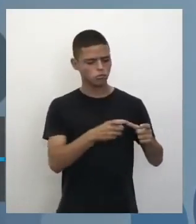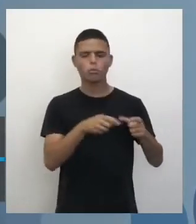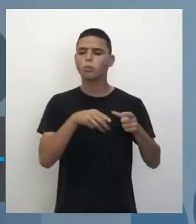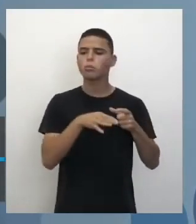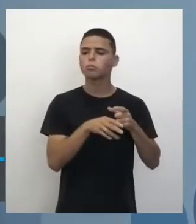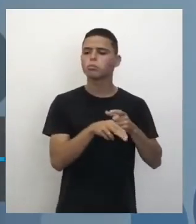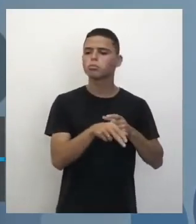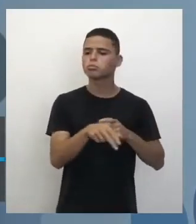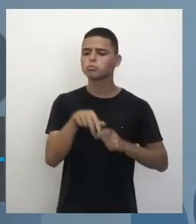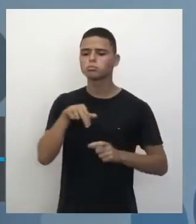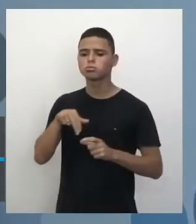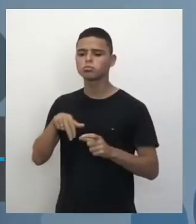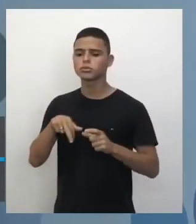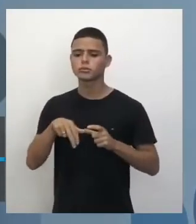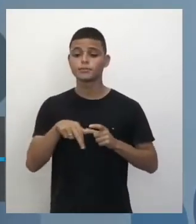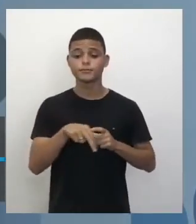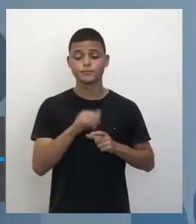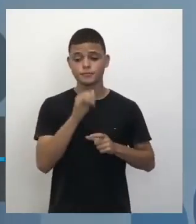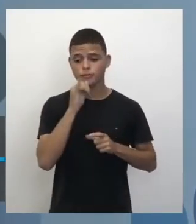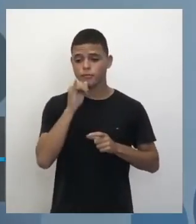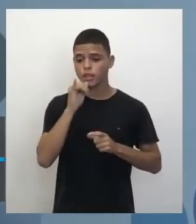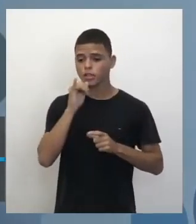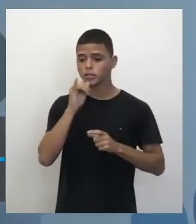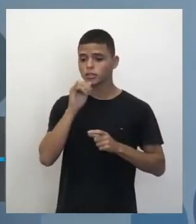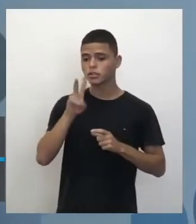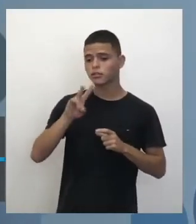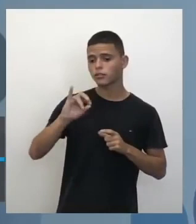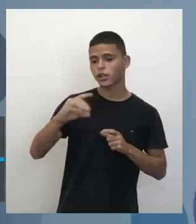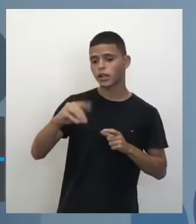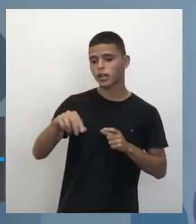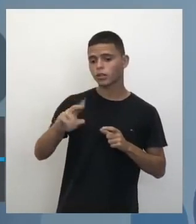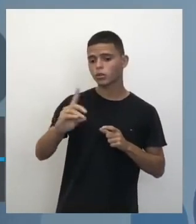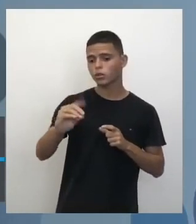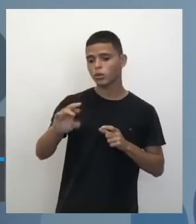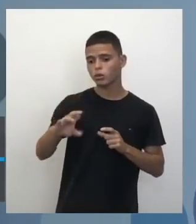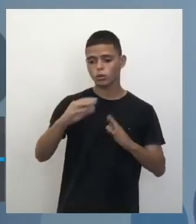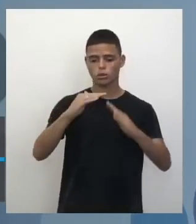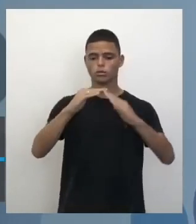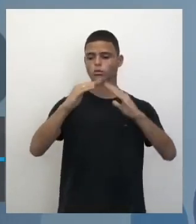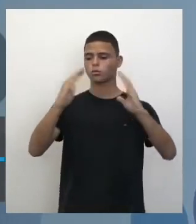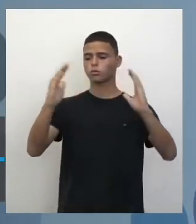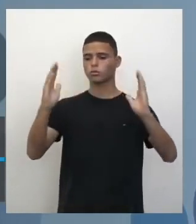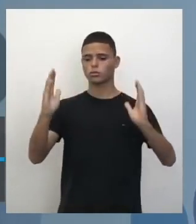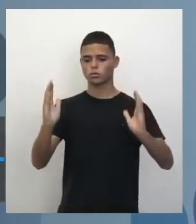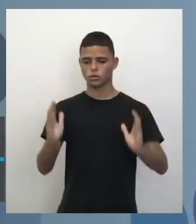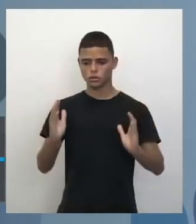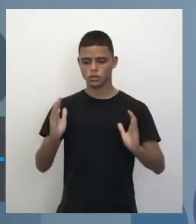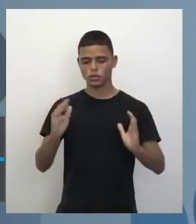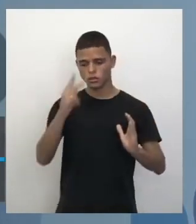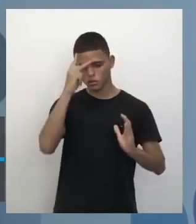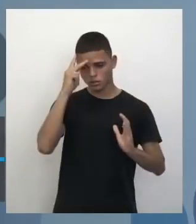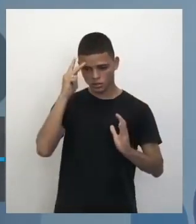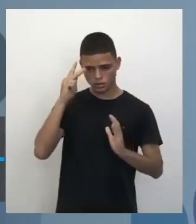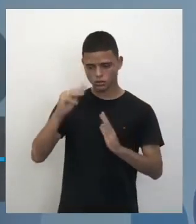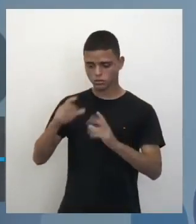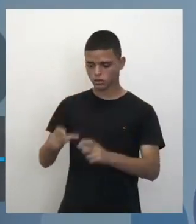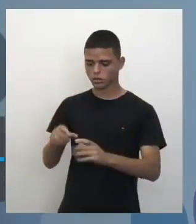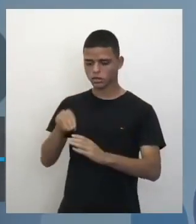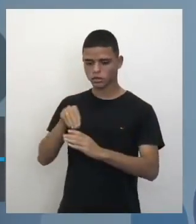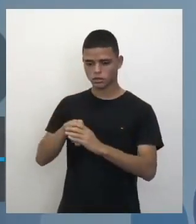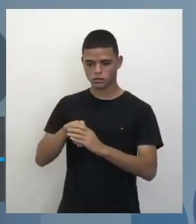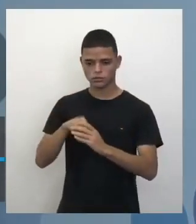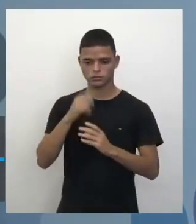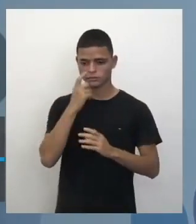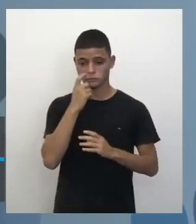né? Por exemplo, um viaduto. Um viaduto é um não lugar. As pessoas não deveriam, né, morar num viaduto, né? Um não lugar. E a